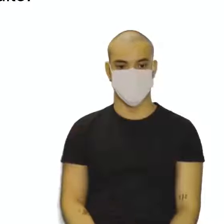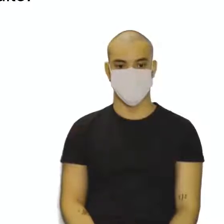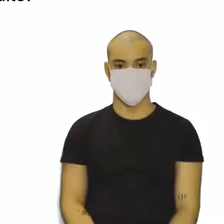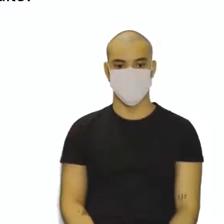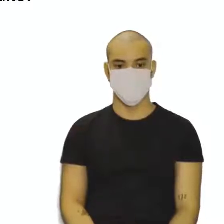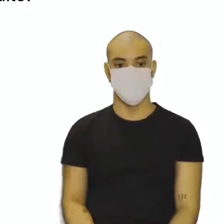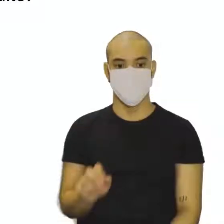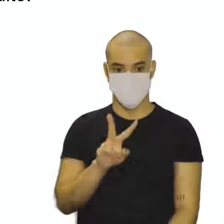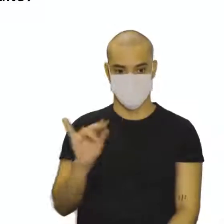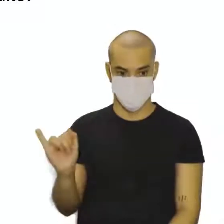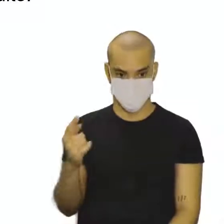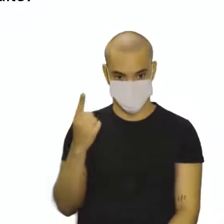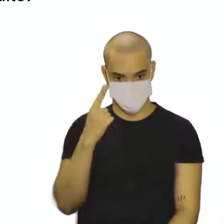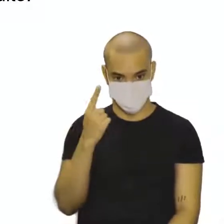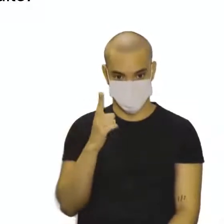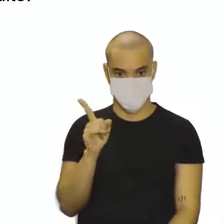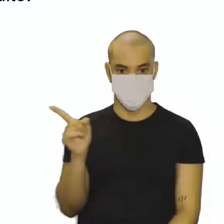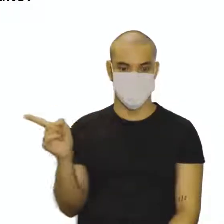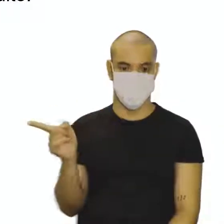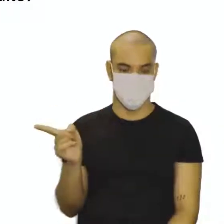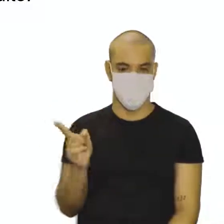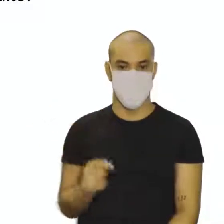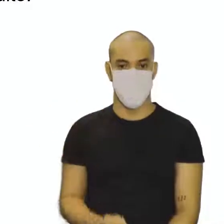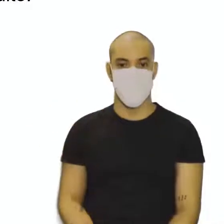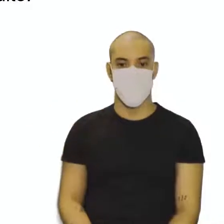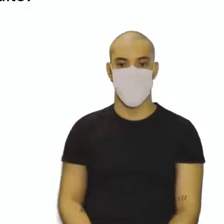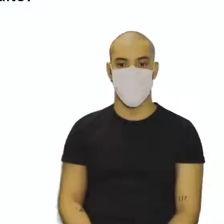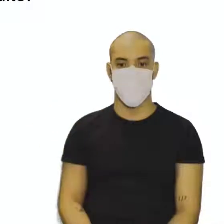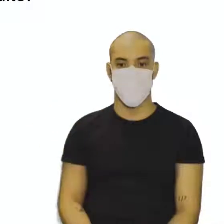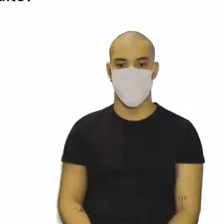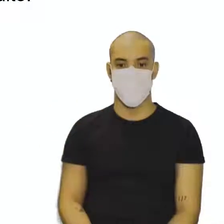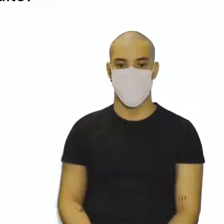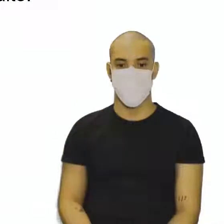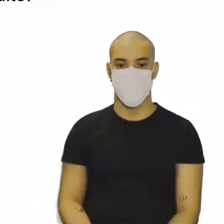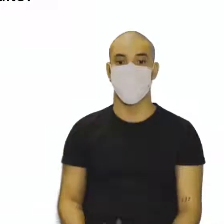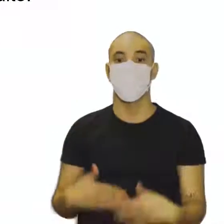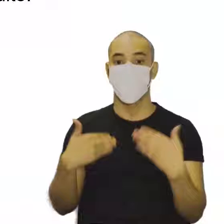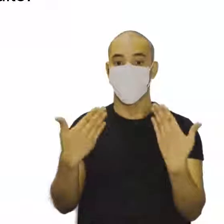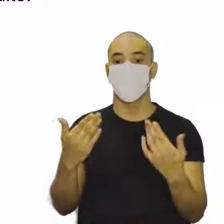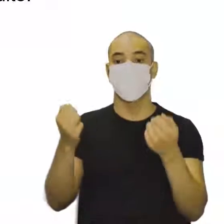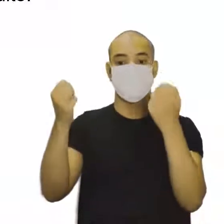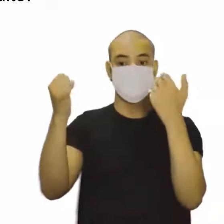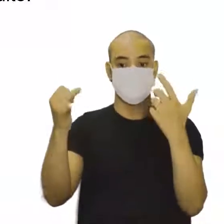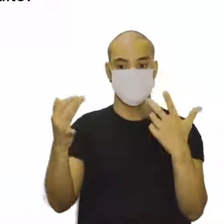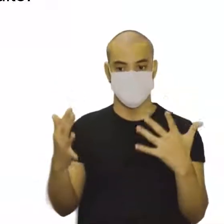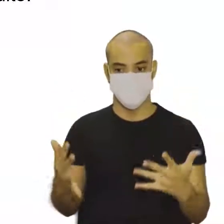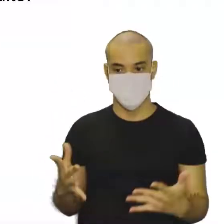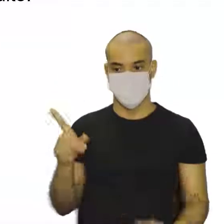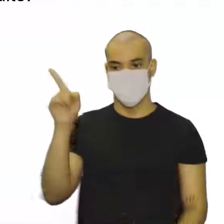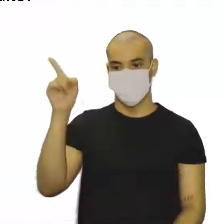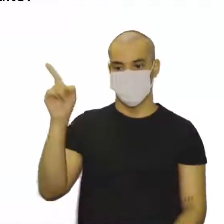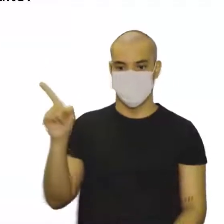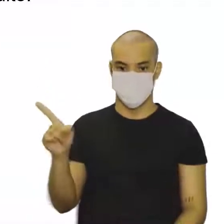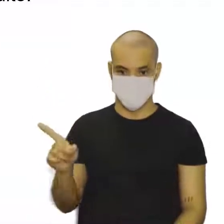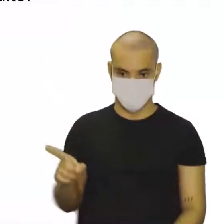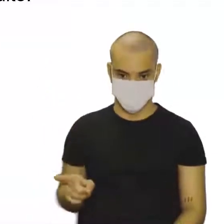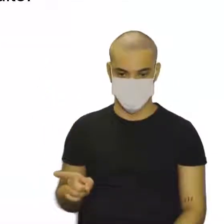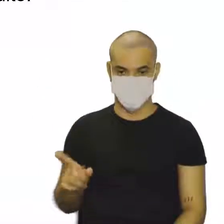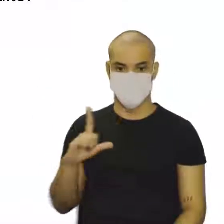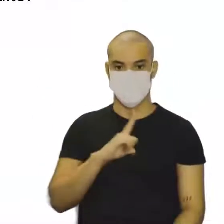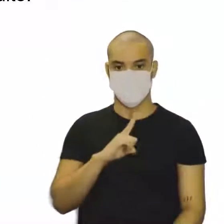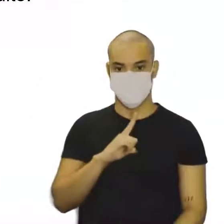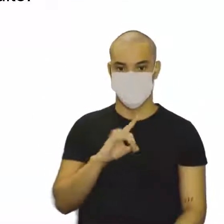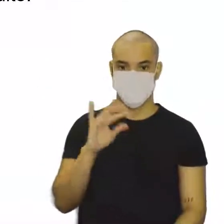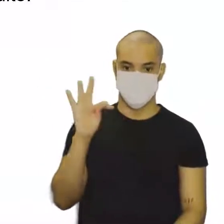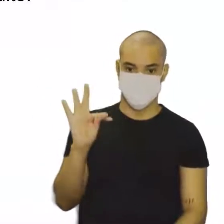que vai aparecer, como eu falei para vocês, ok? E aqui a explicaçãozinha, tá? No instante t